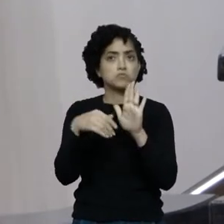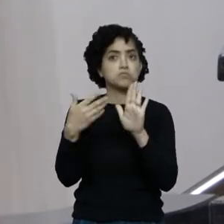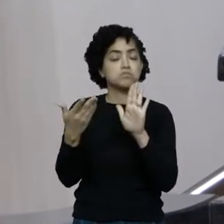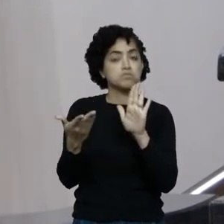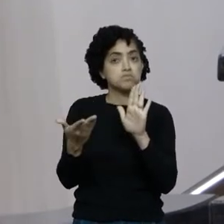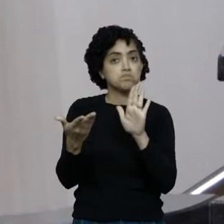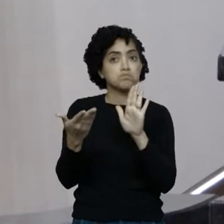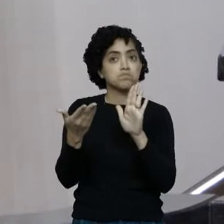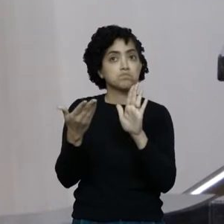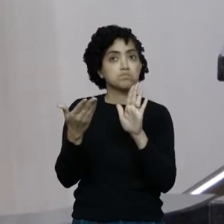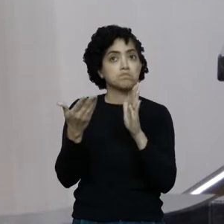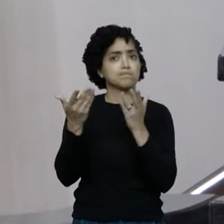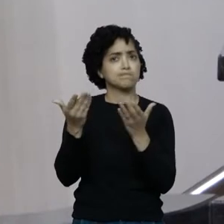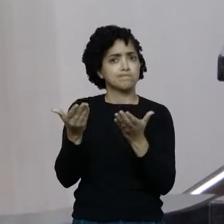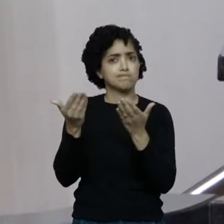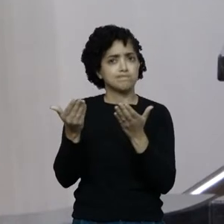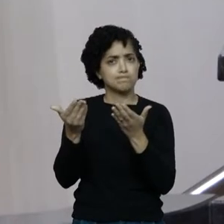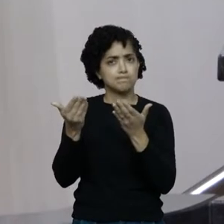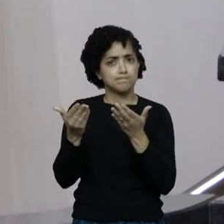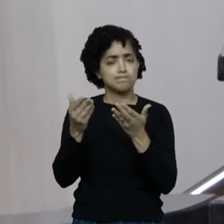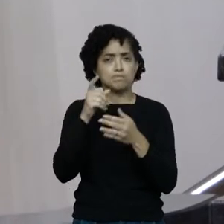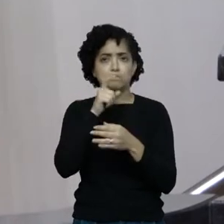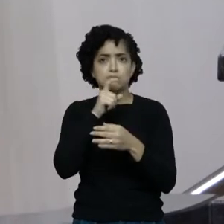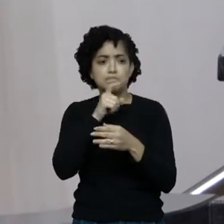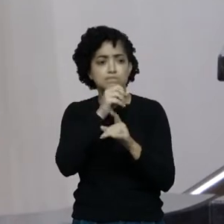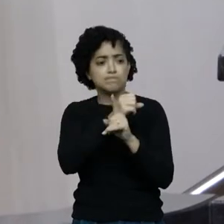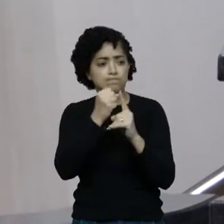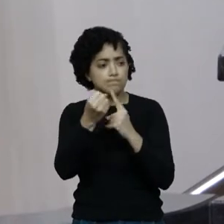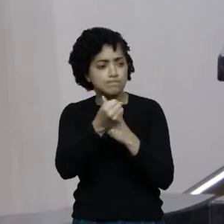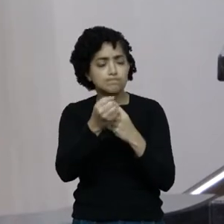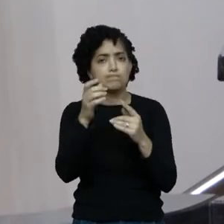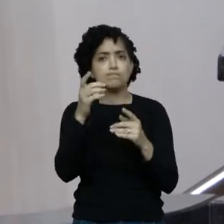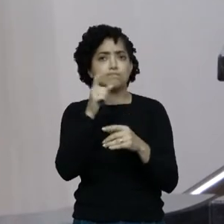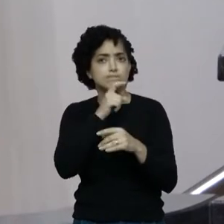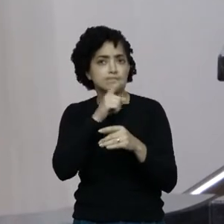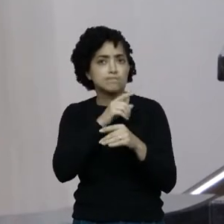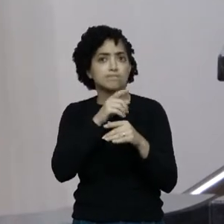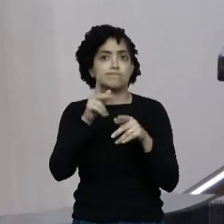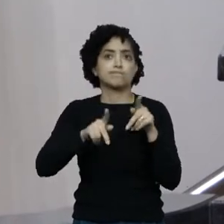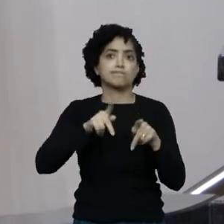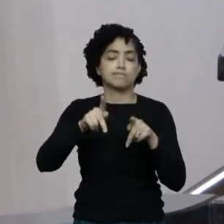e é mentir para a sociedade é mentir para a população